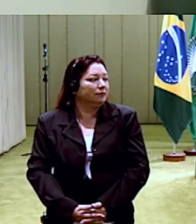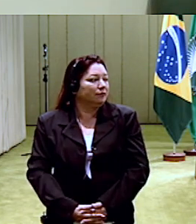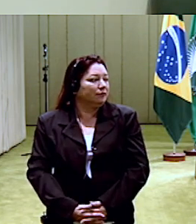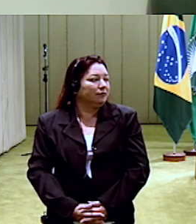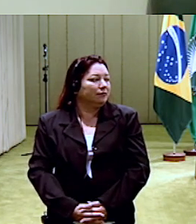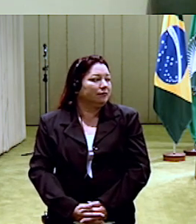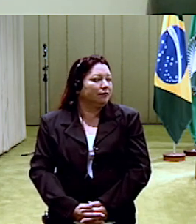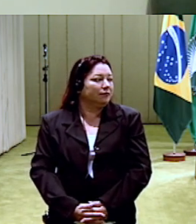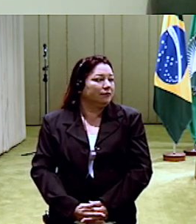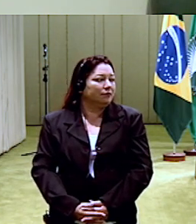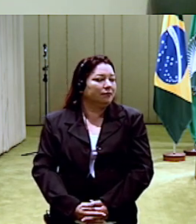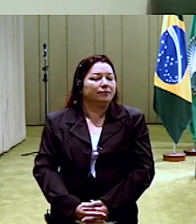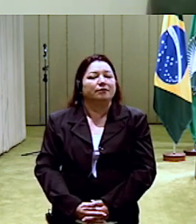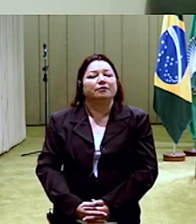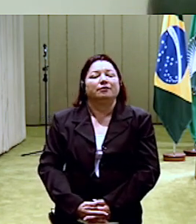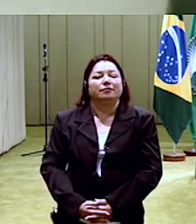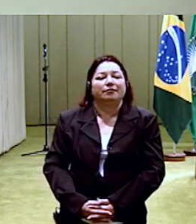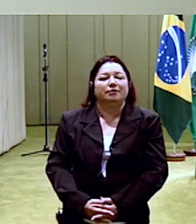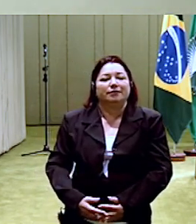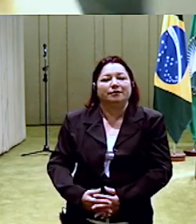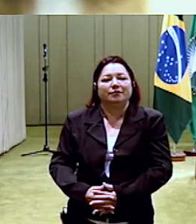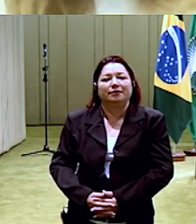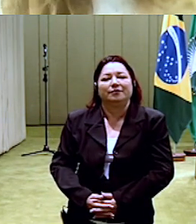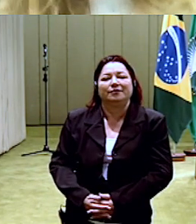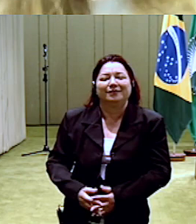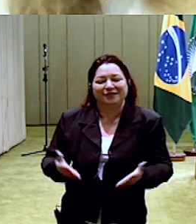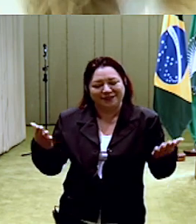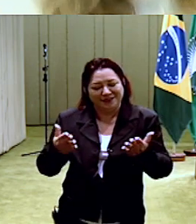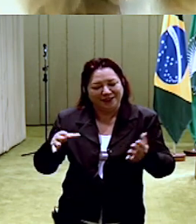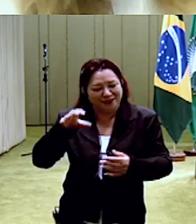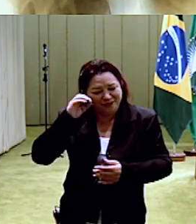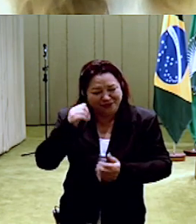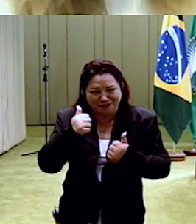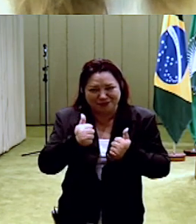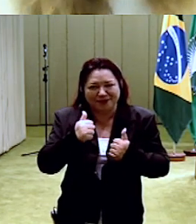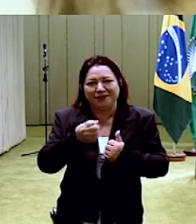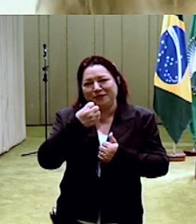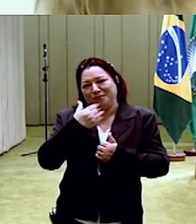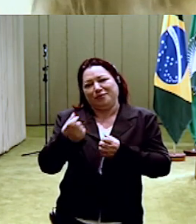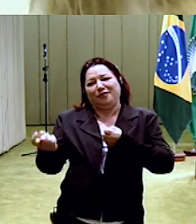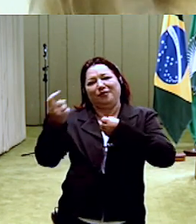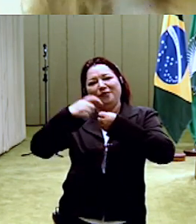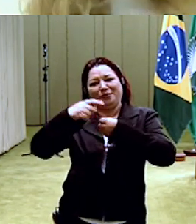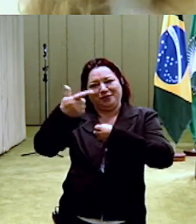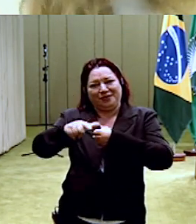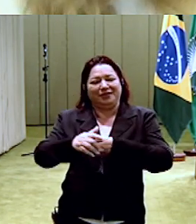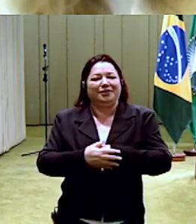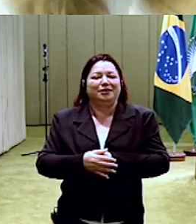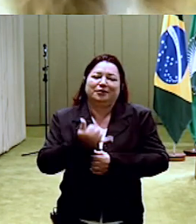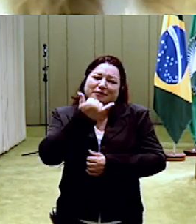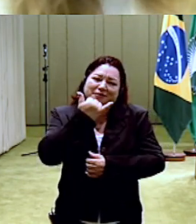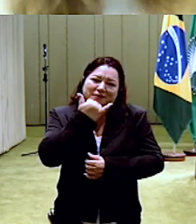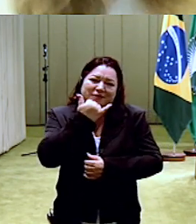Mr. Ramassassi, now I can hear you. Thank you for coming back. Yes. I apologize for that.